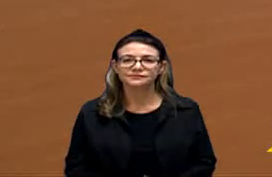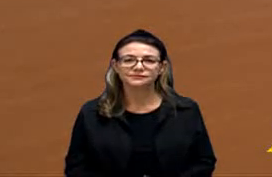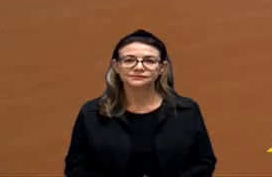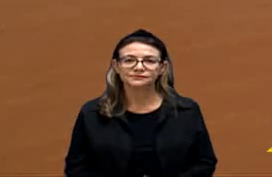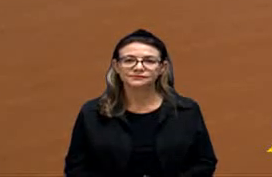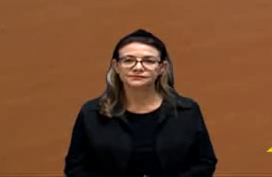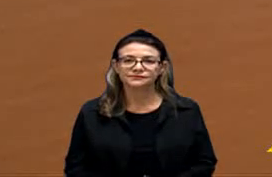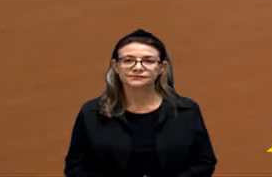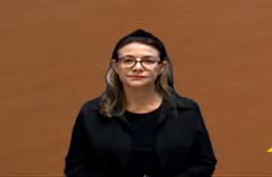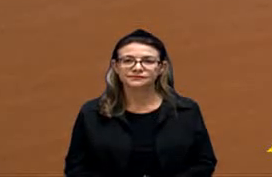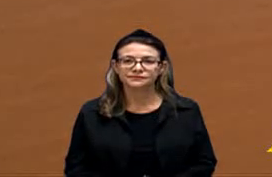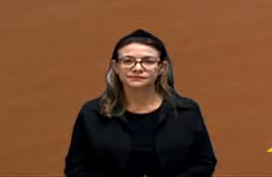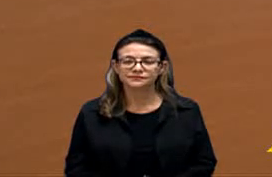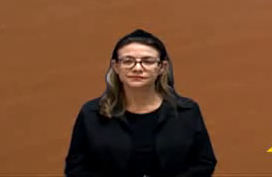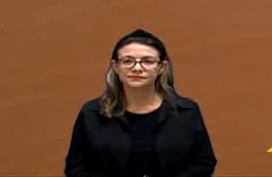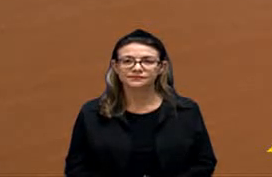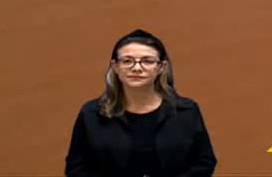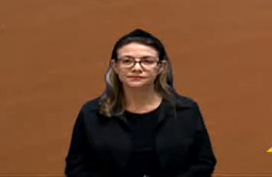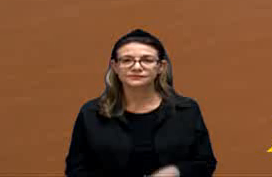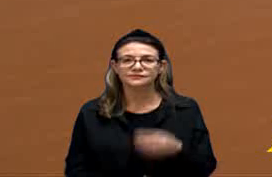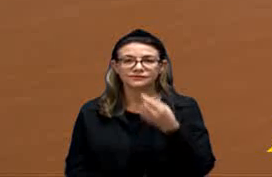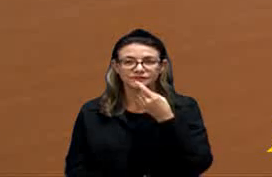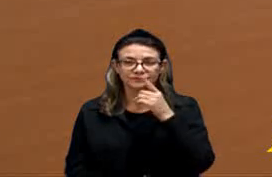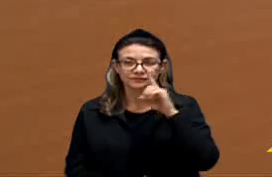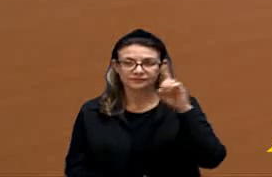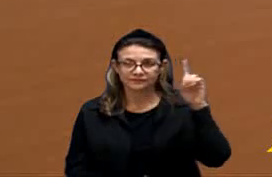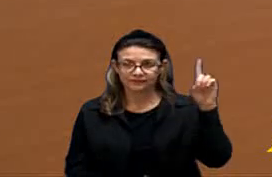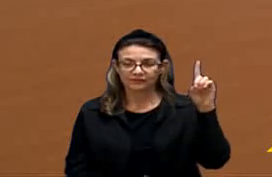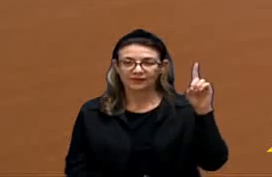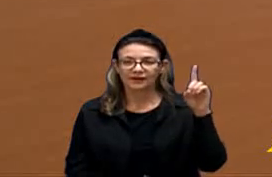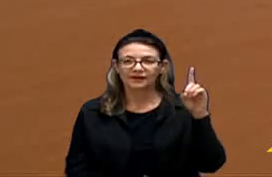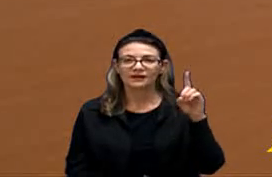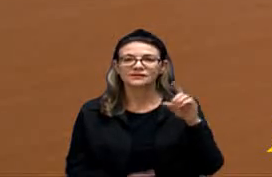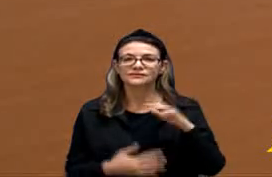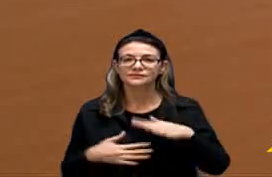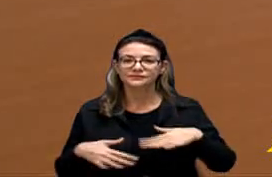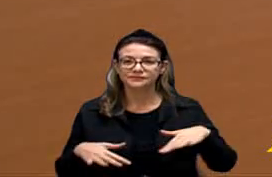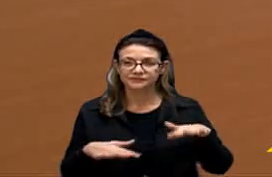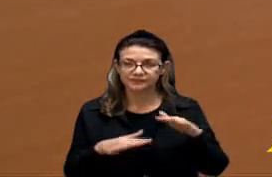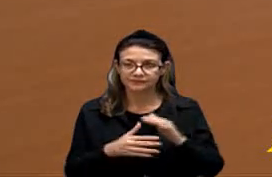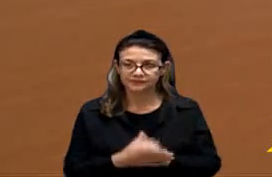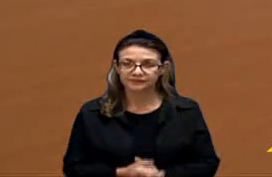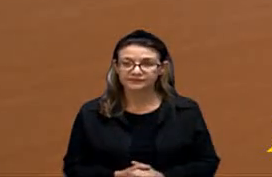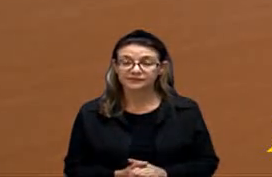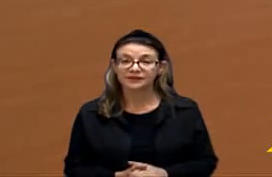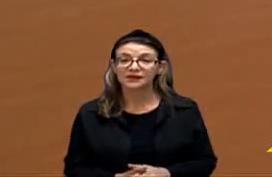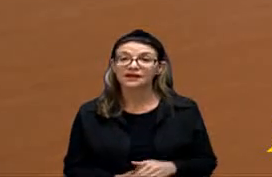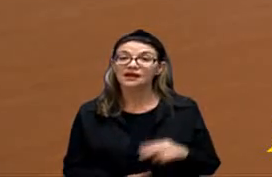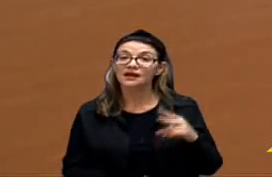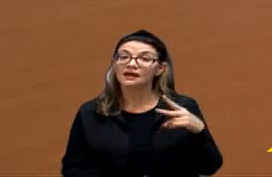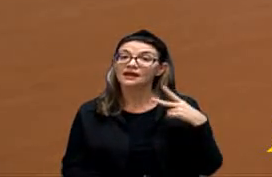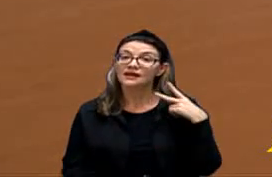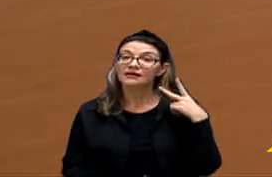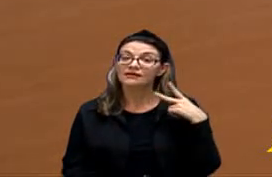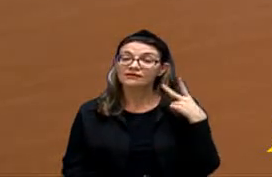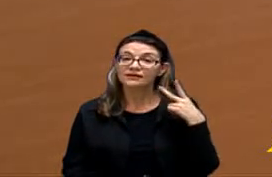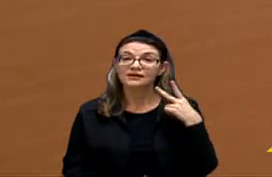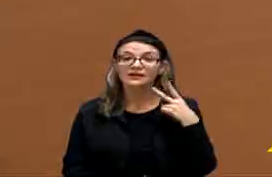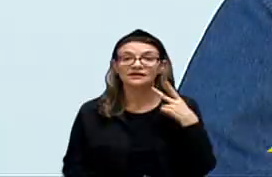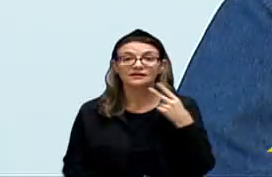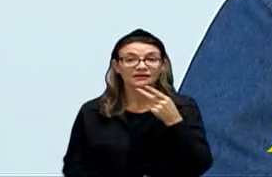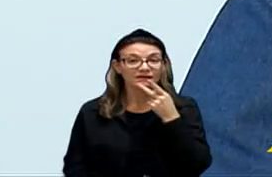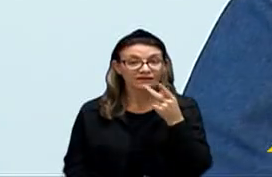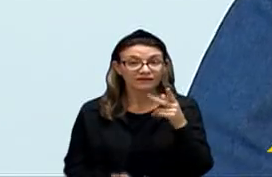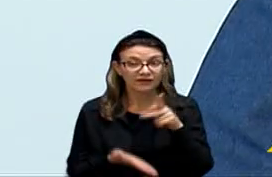Obrigado Alô obrigado bom dia bom dia a todoso aí não deixe faltar Vereador Fábio você tem que falar a verdade você sobe aí você não fala nada da da